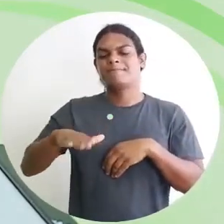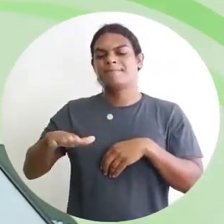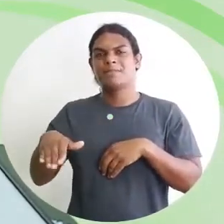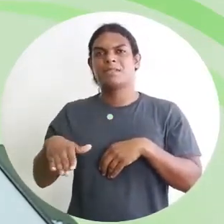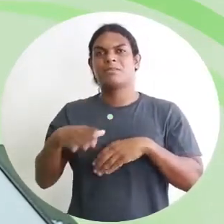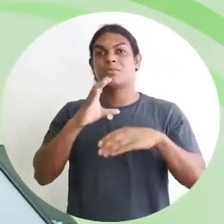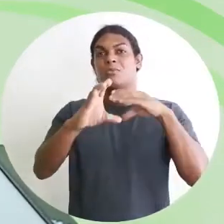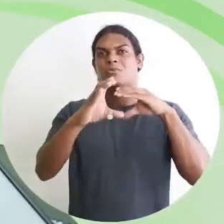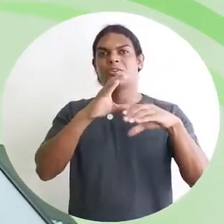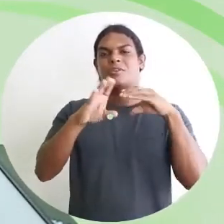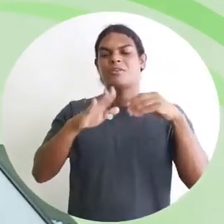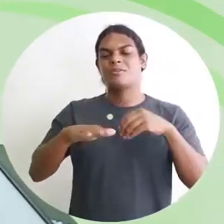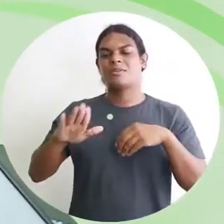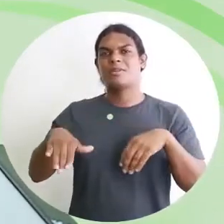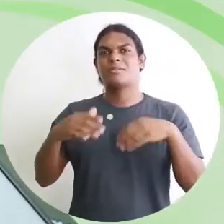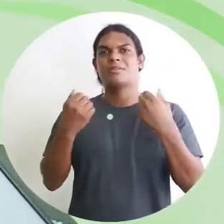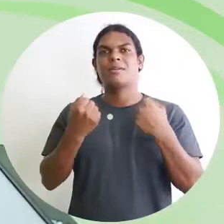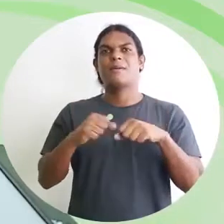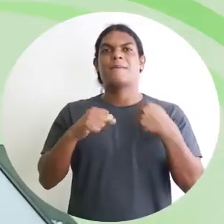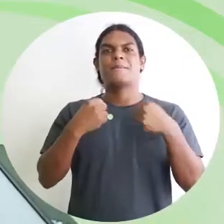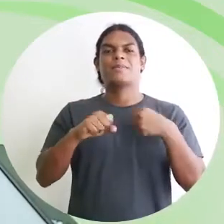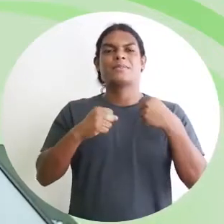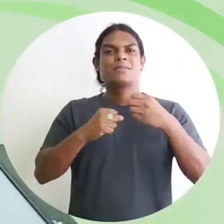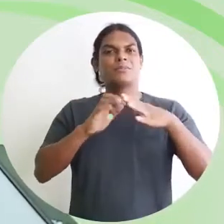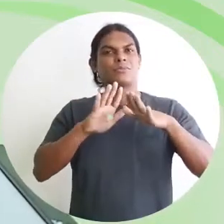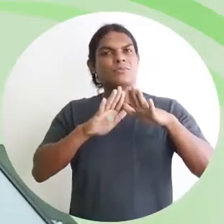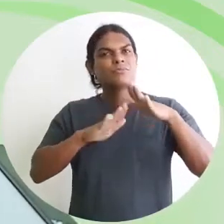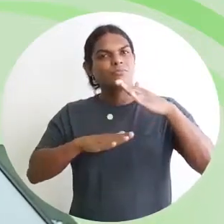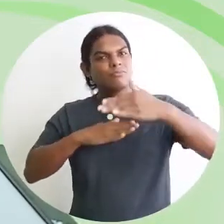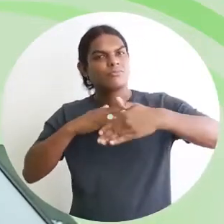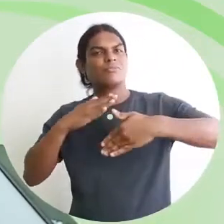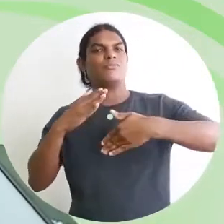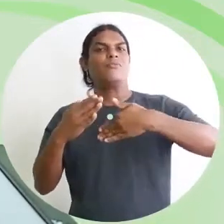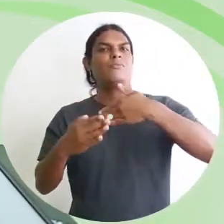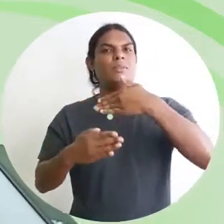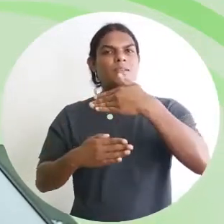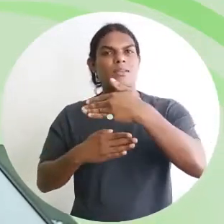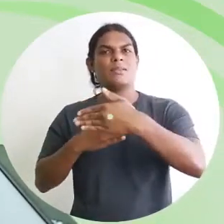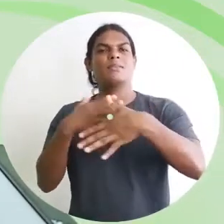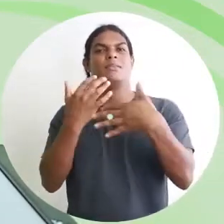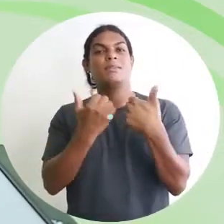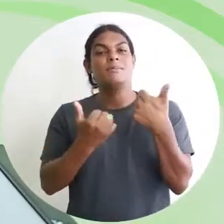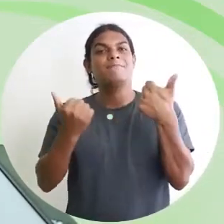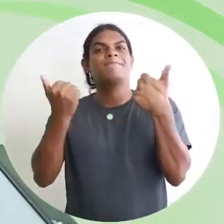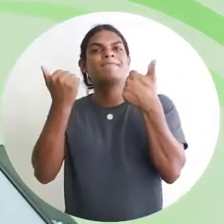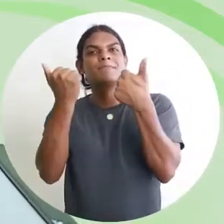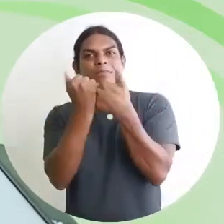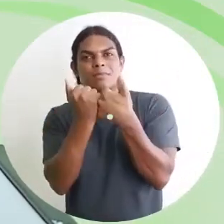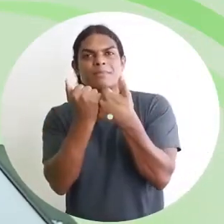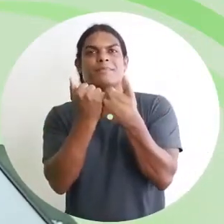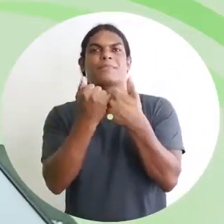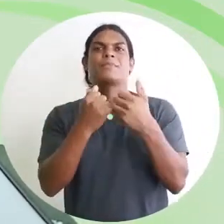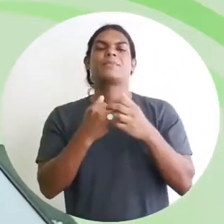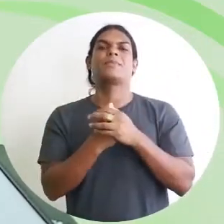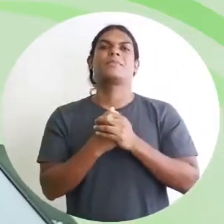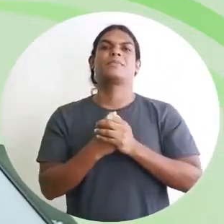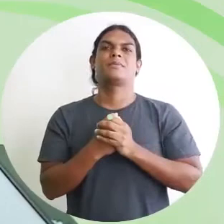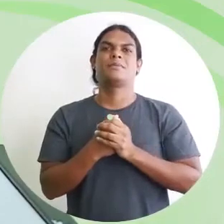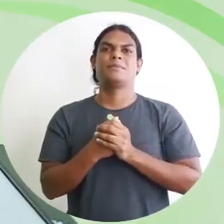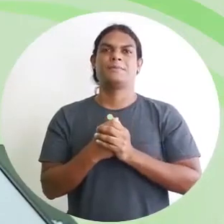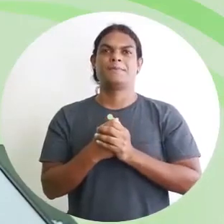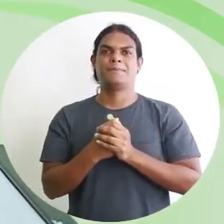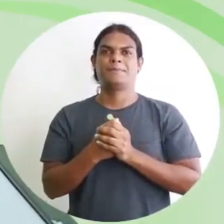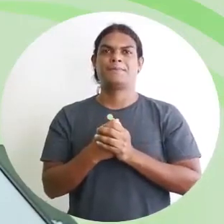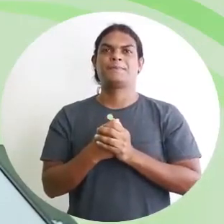você precisa de um período de adaptação. Esse período de adaptação é um período de conviver com a